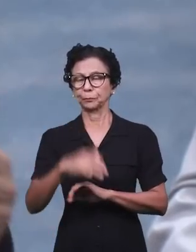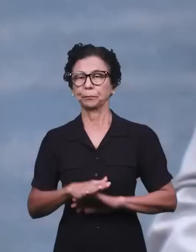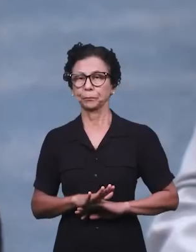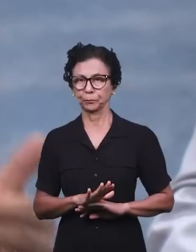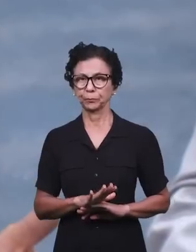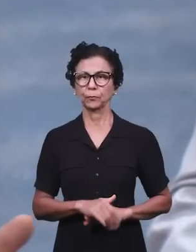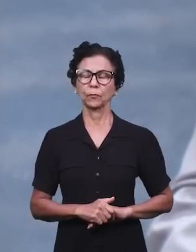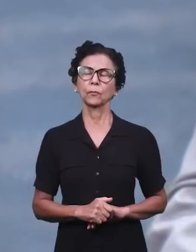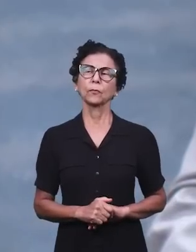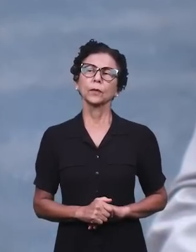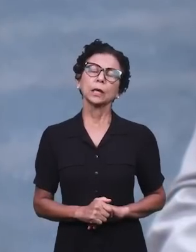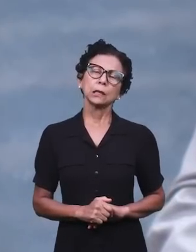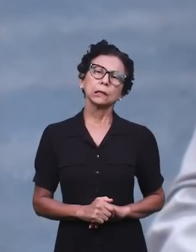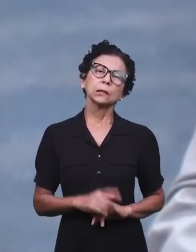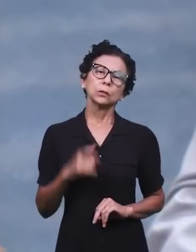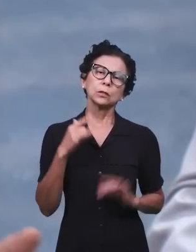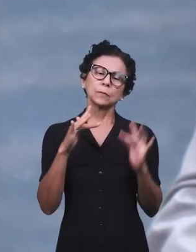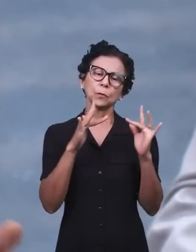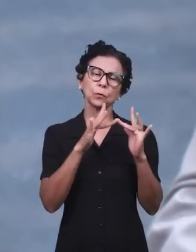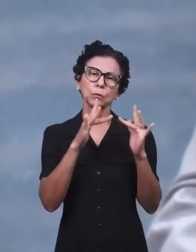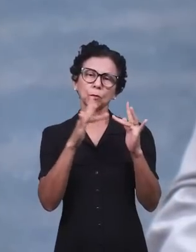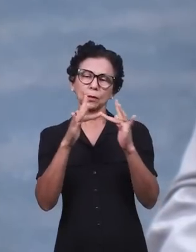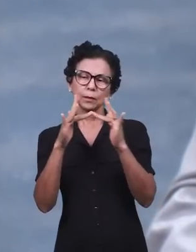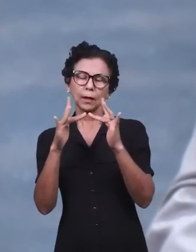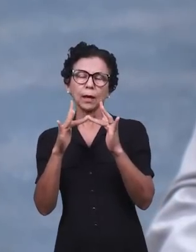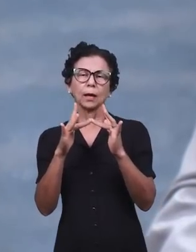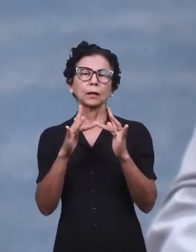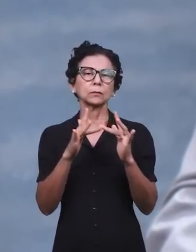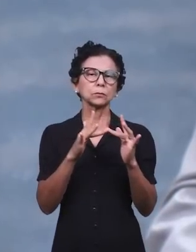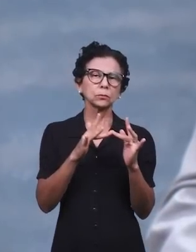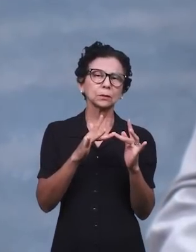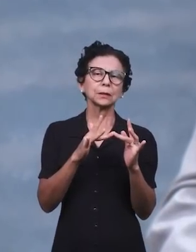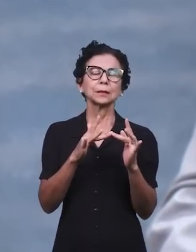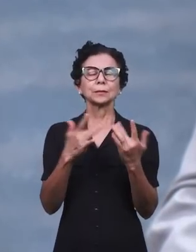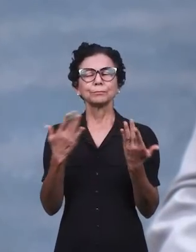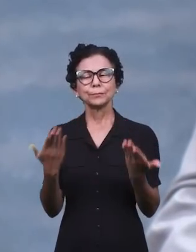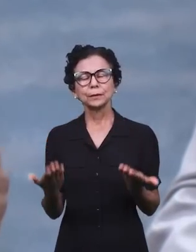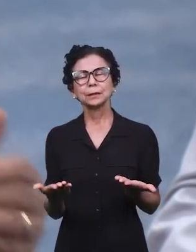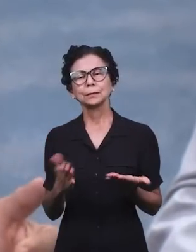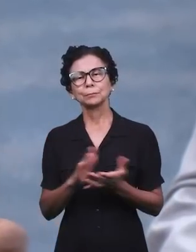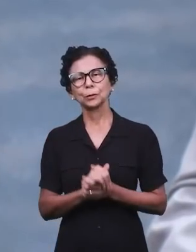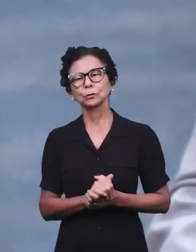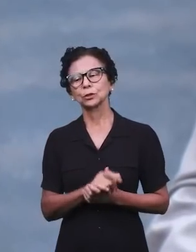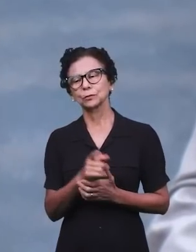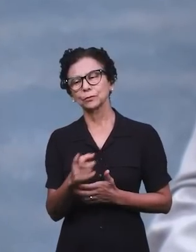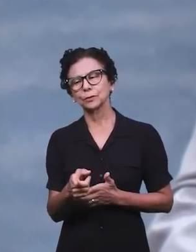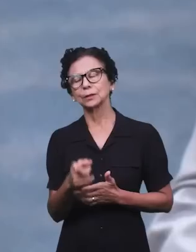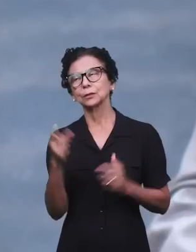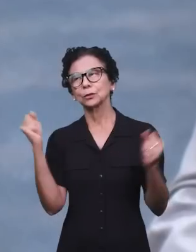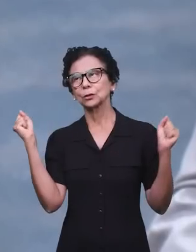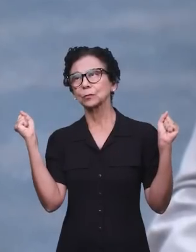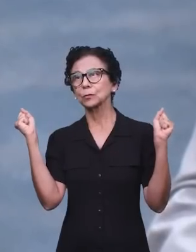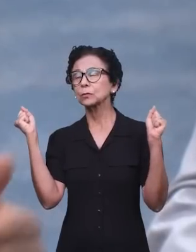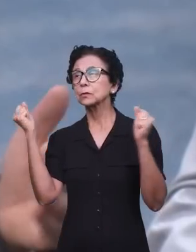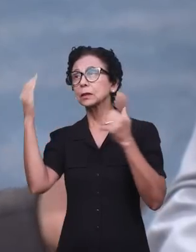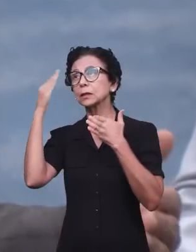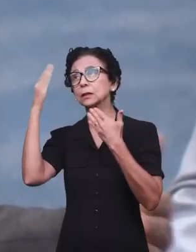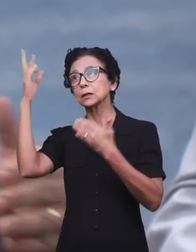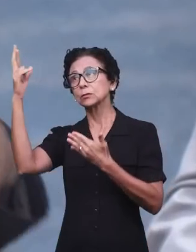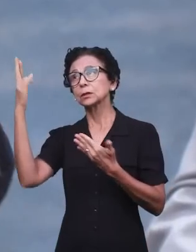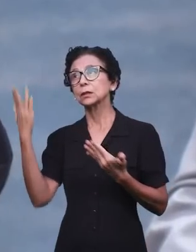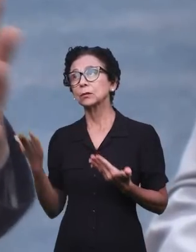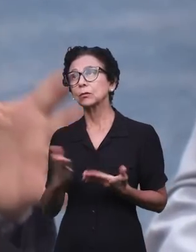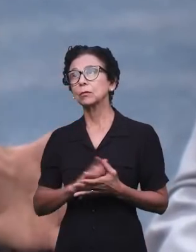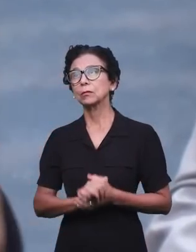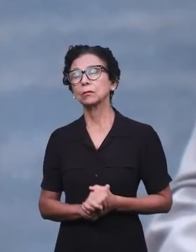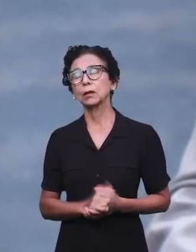que eles estão sofridos, tudo, mas estão glorificando o Senhor aconteceu isso, eu perdi, mas isso aqui, essa coisa. Eles estão mais tristes porque